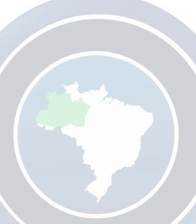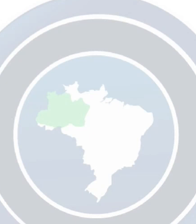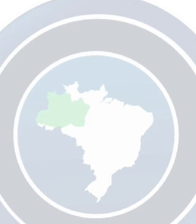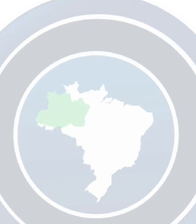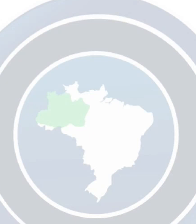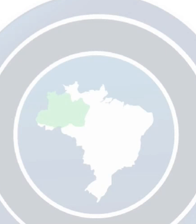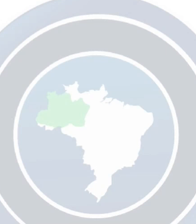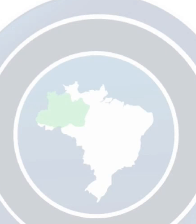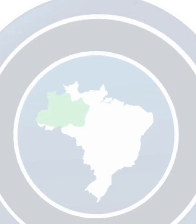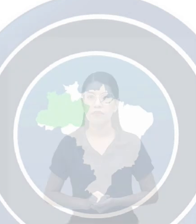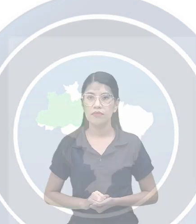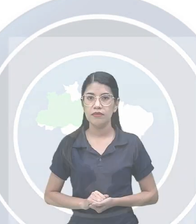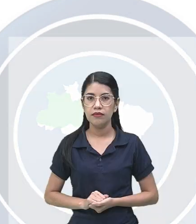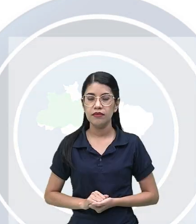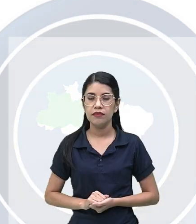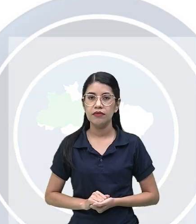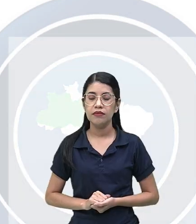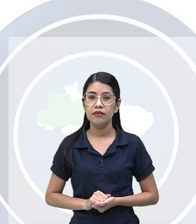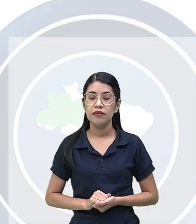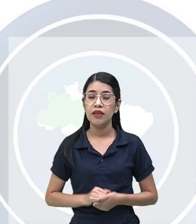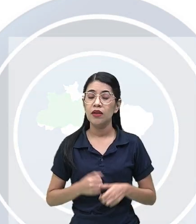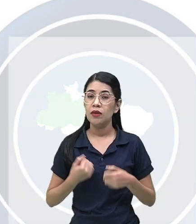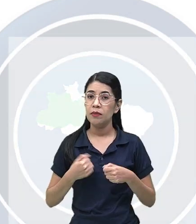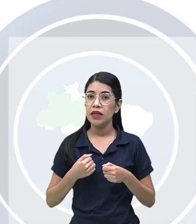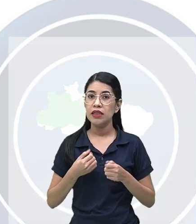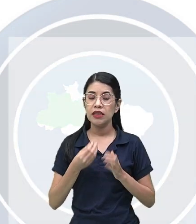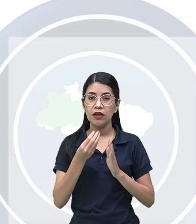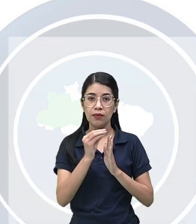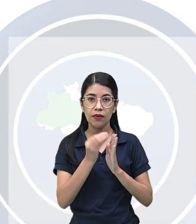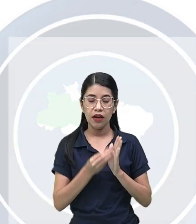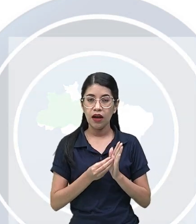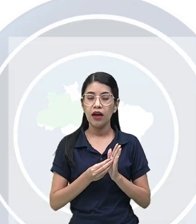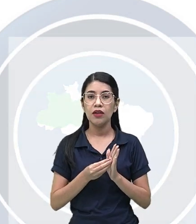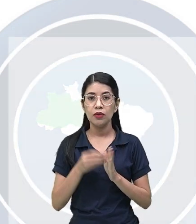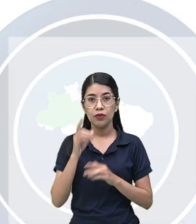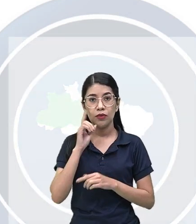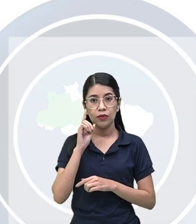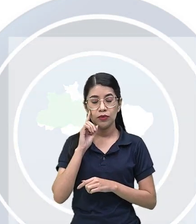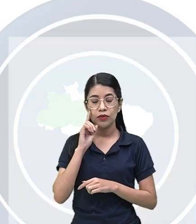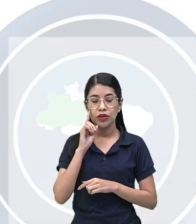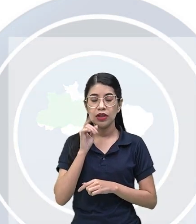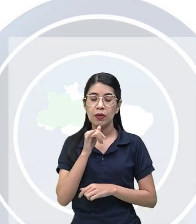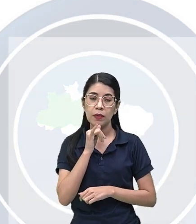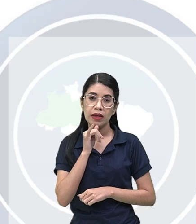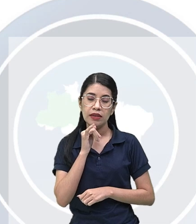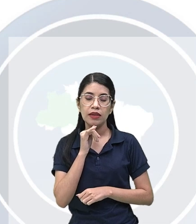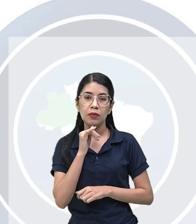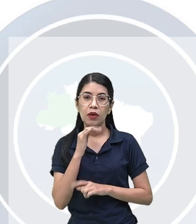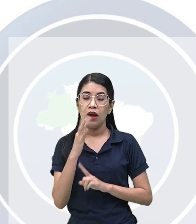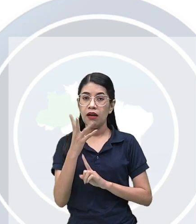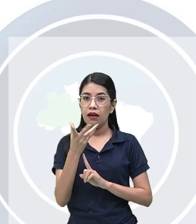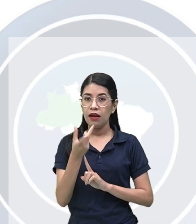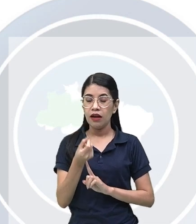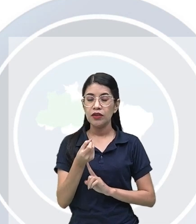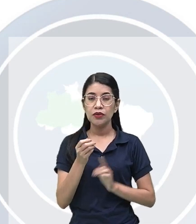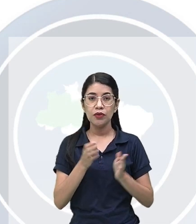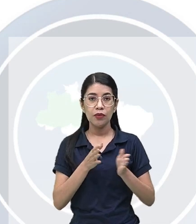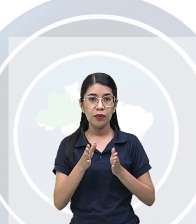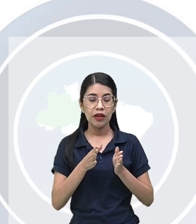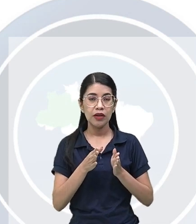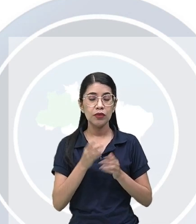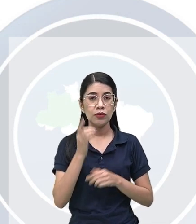de um componente curricular ocorrendo no mês. Por exemplo, o componente de arte, o período de transmissão dele foi do